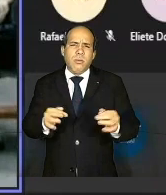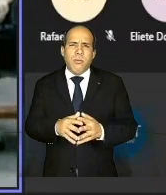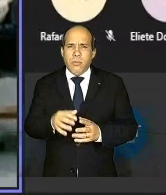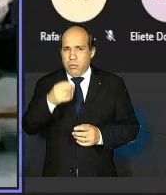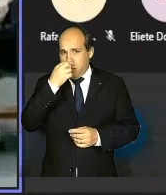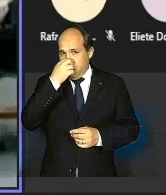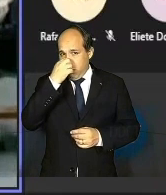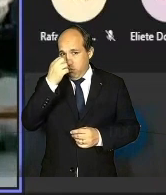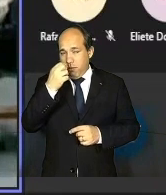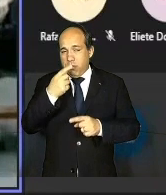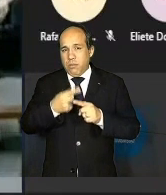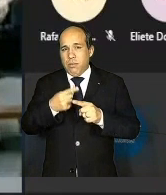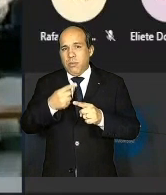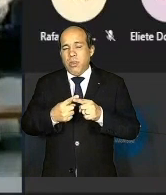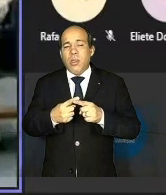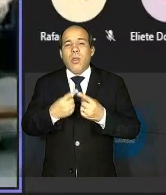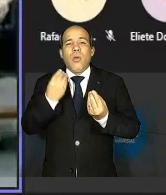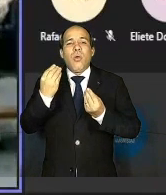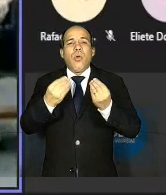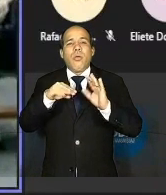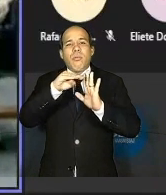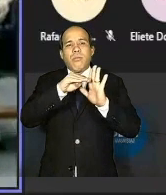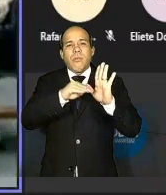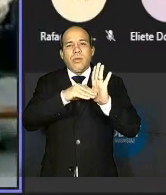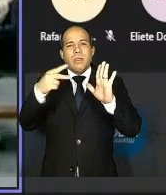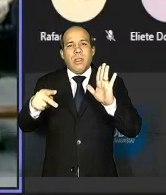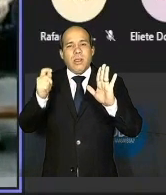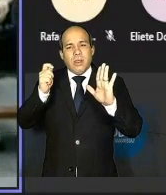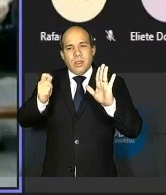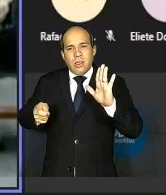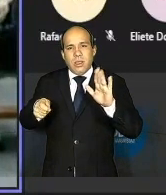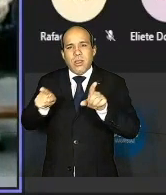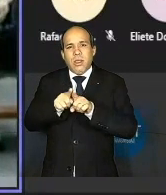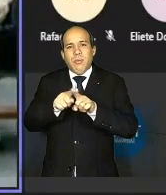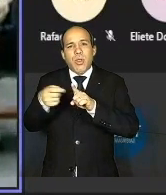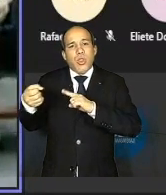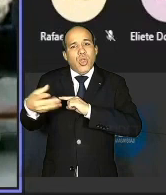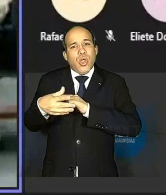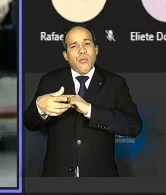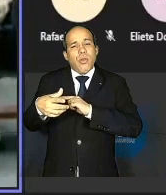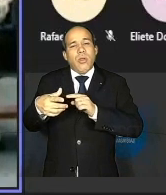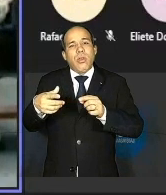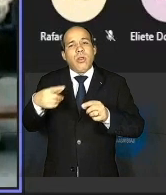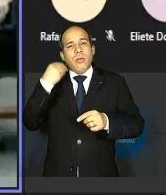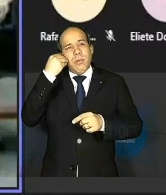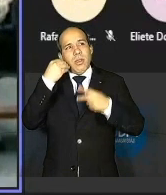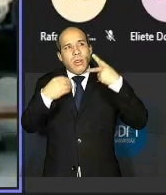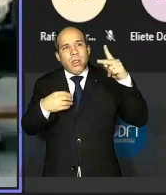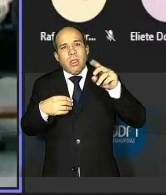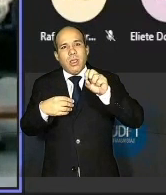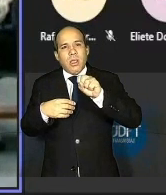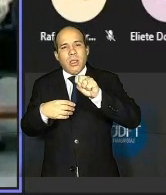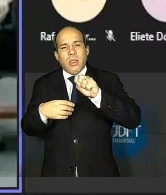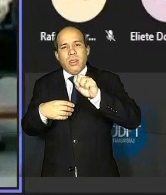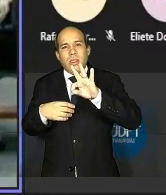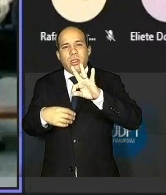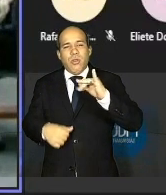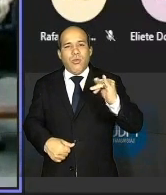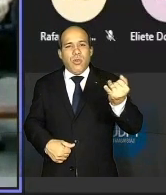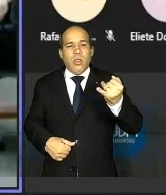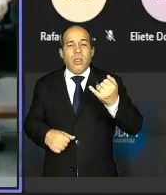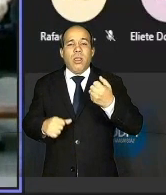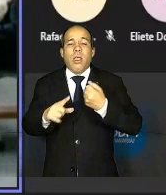essa se dê de forma simples. Isso porque, conforme o precedente citado pela própria sentença e a recente jurisprudência da Corte Especial